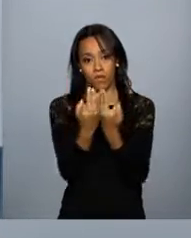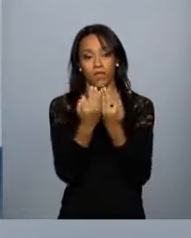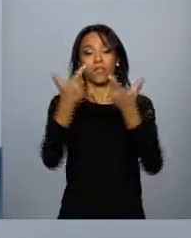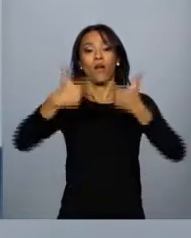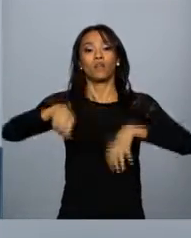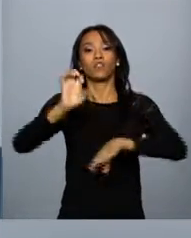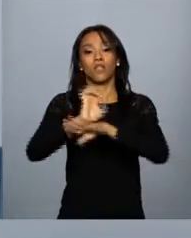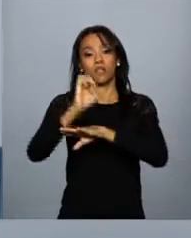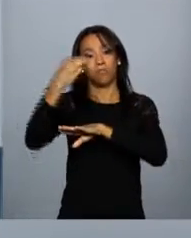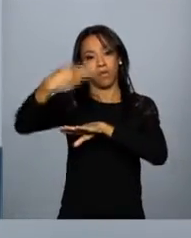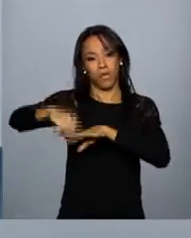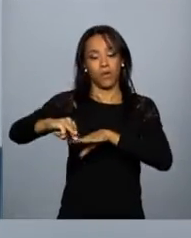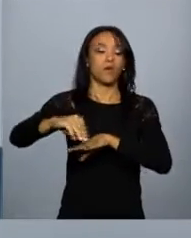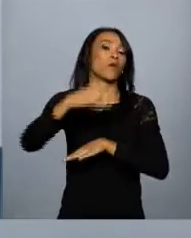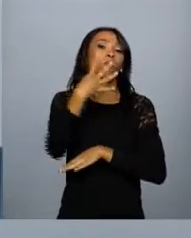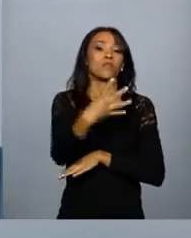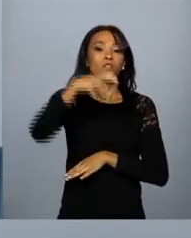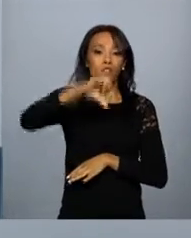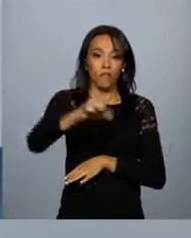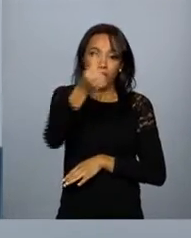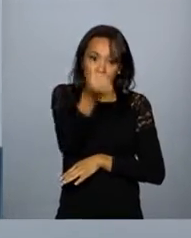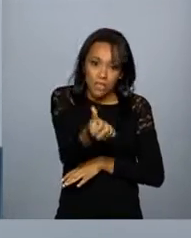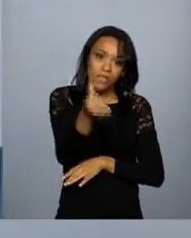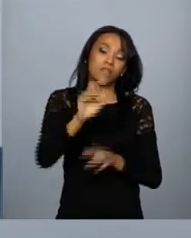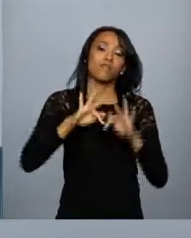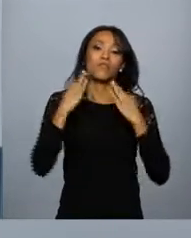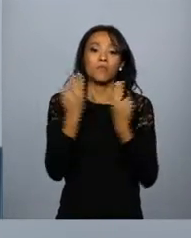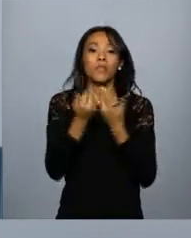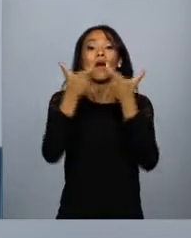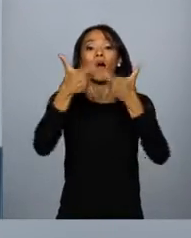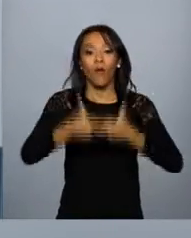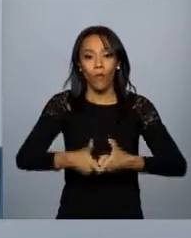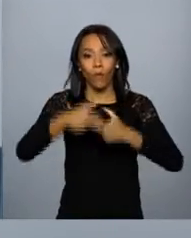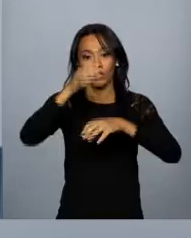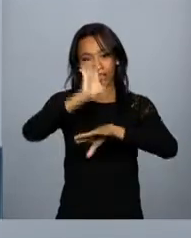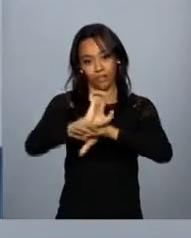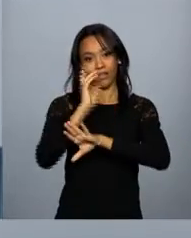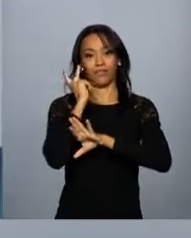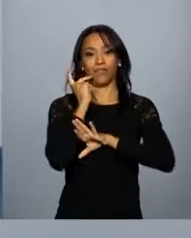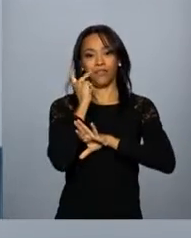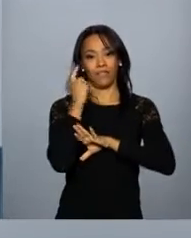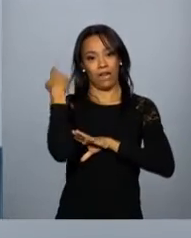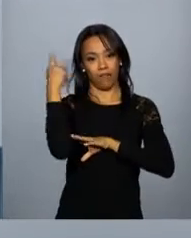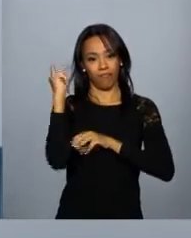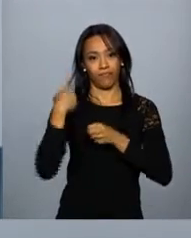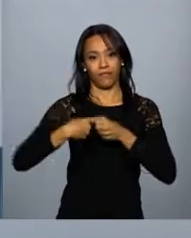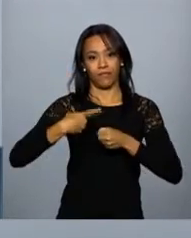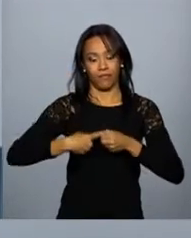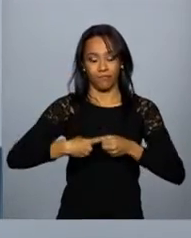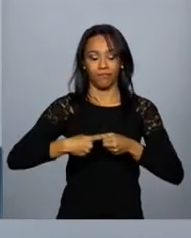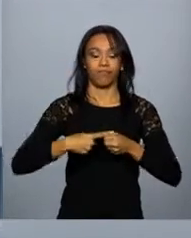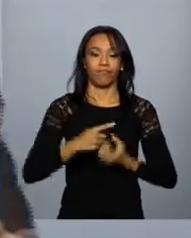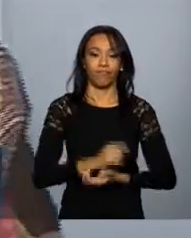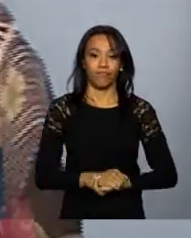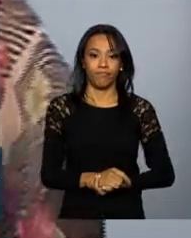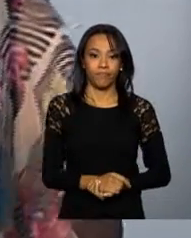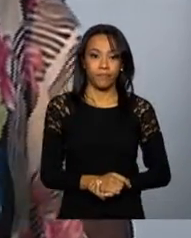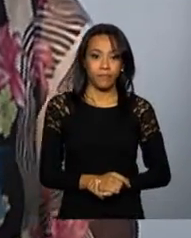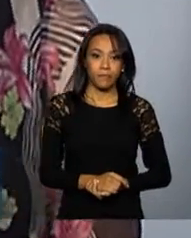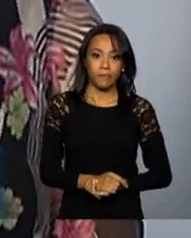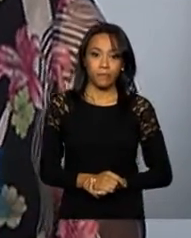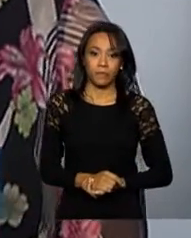as 496 famílias lá no Ceará, em Caucaia. E